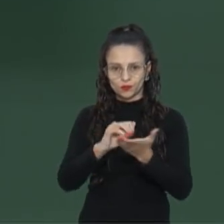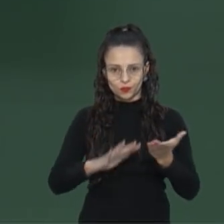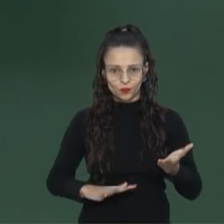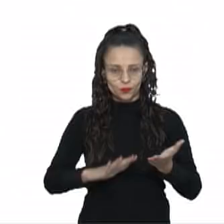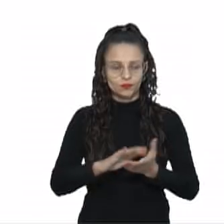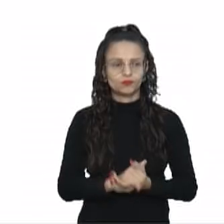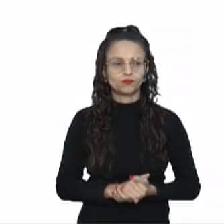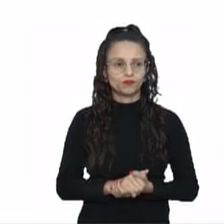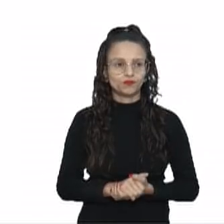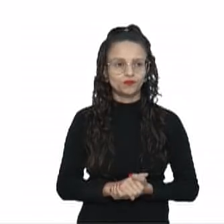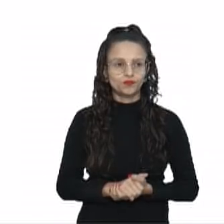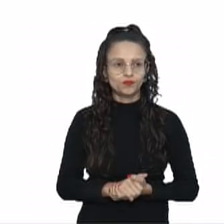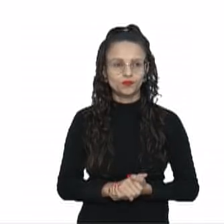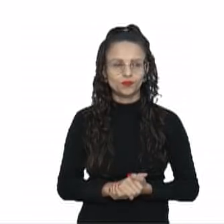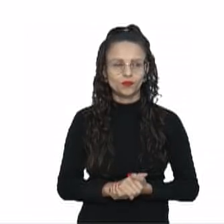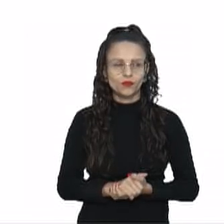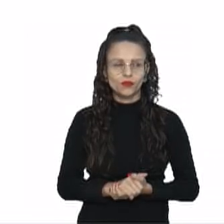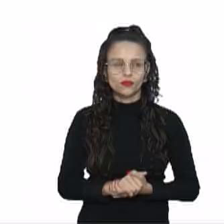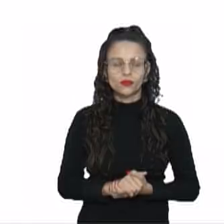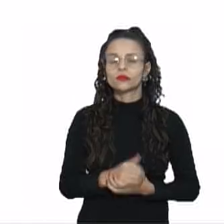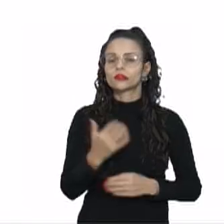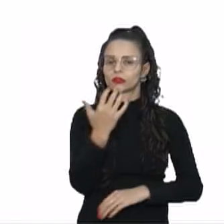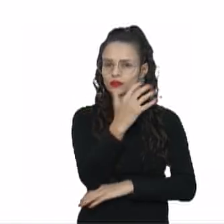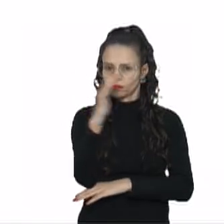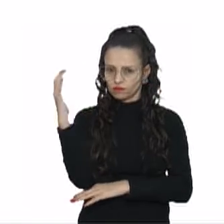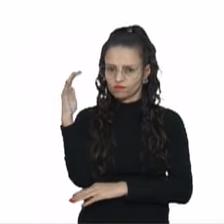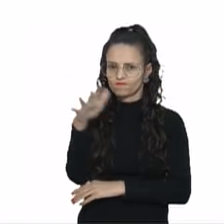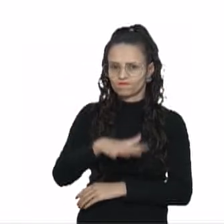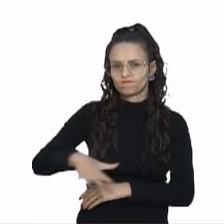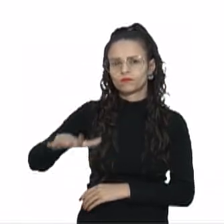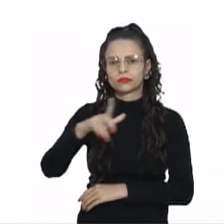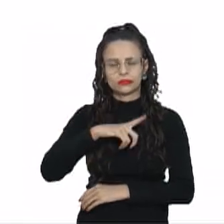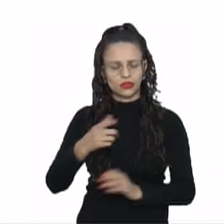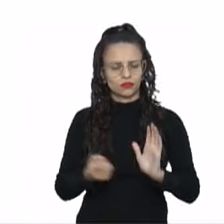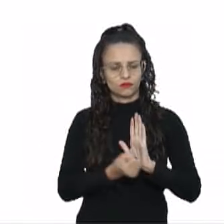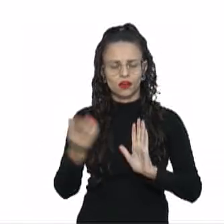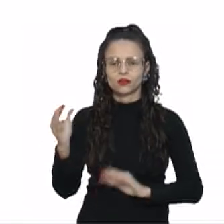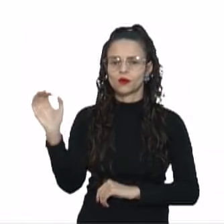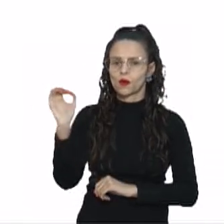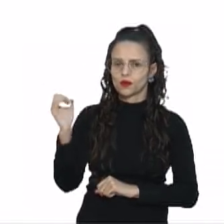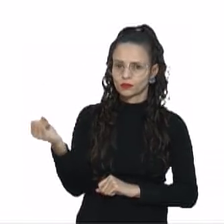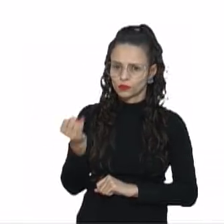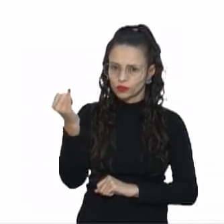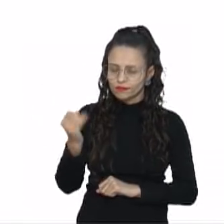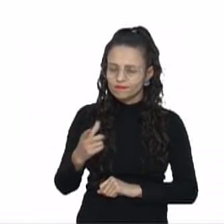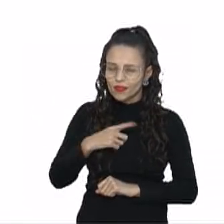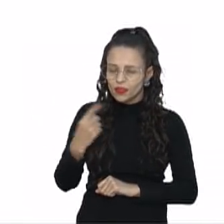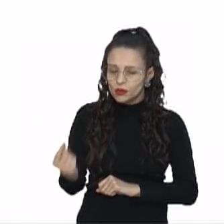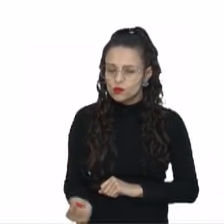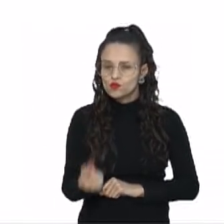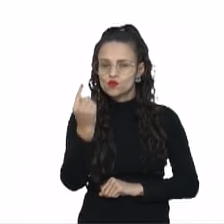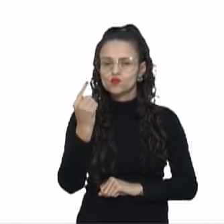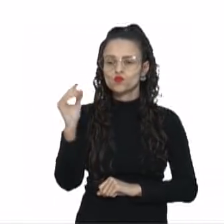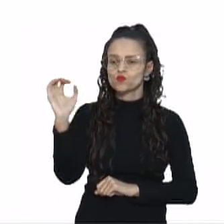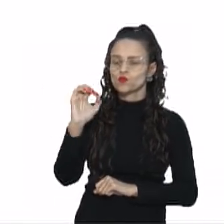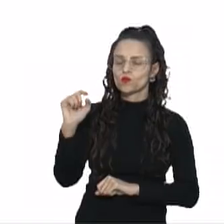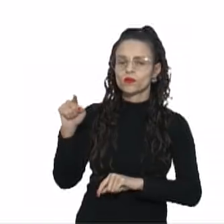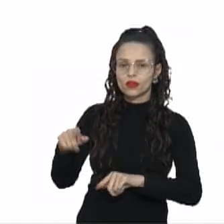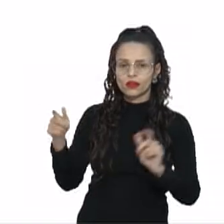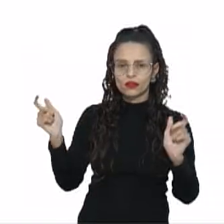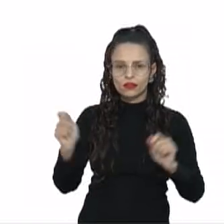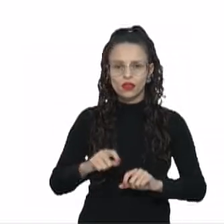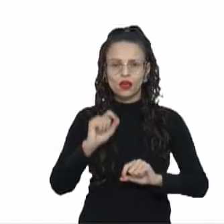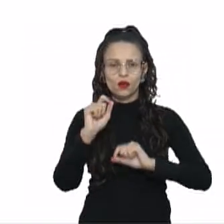vocês. Ambientalmente, temos vários óxidos importantes. Dentre eles, existe um que viabiliza a manutenção do